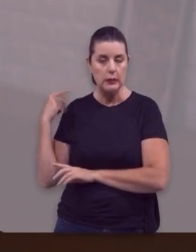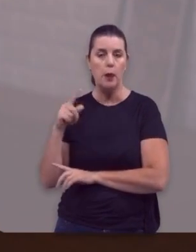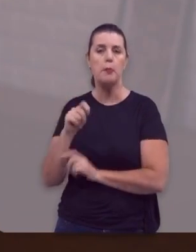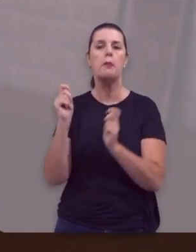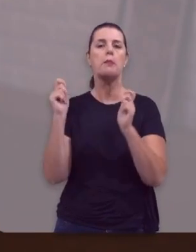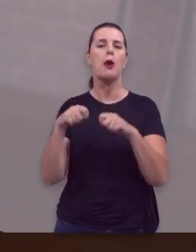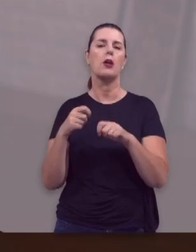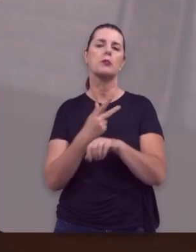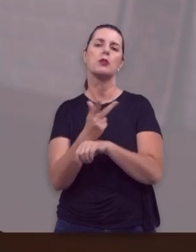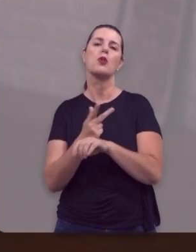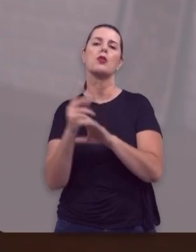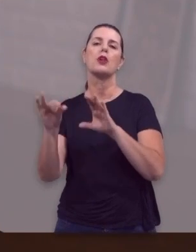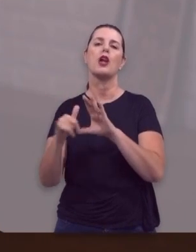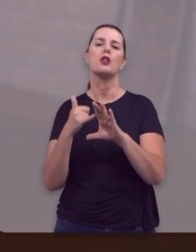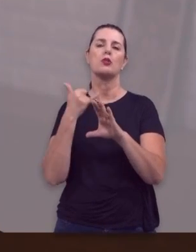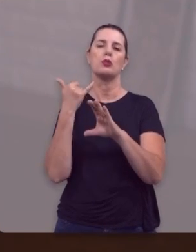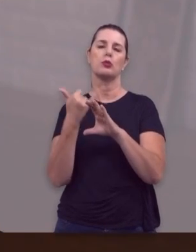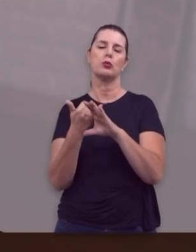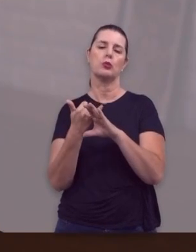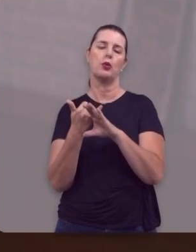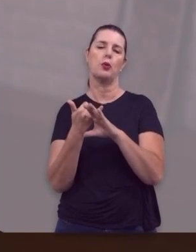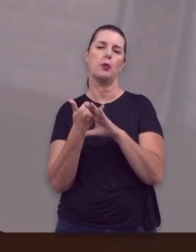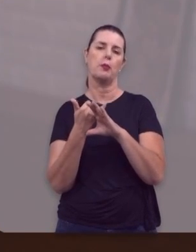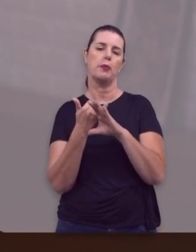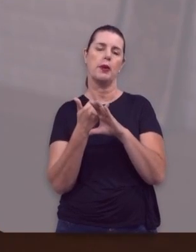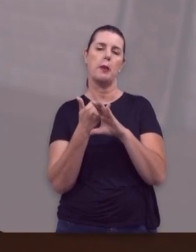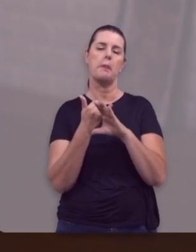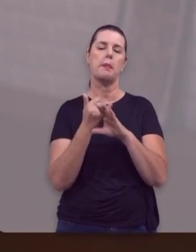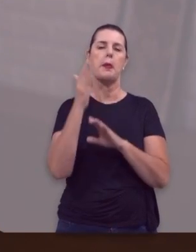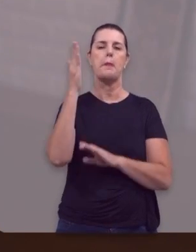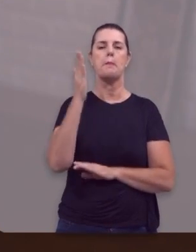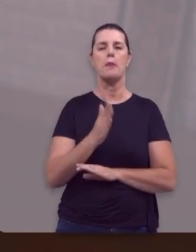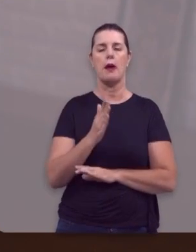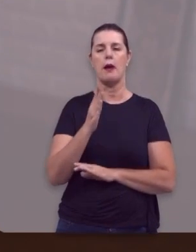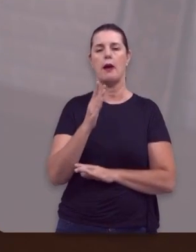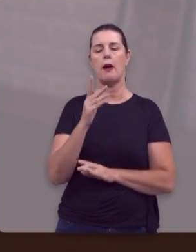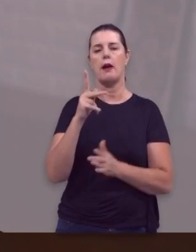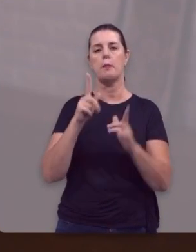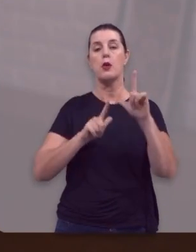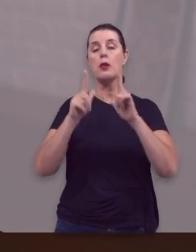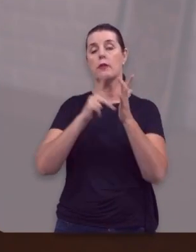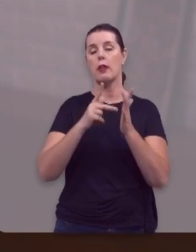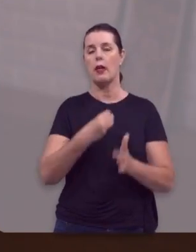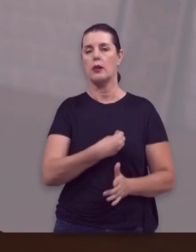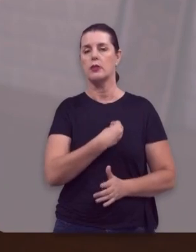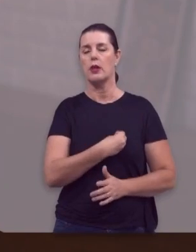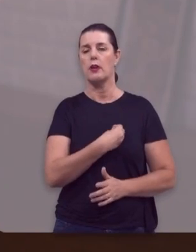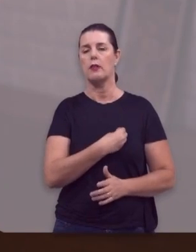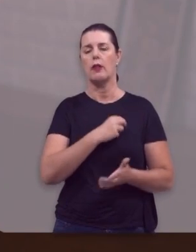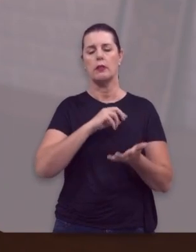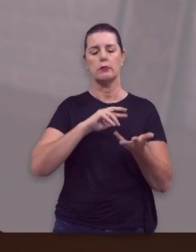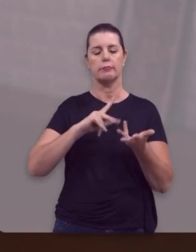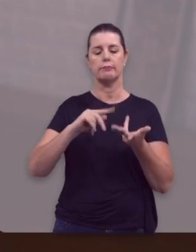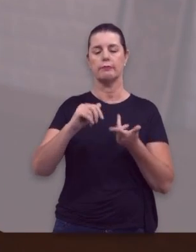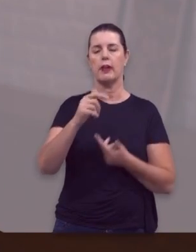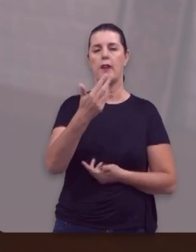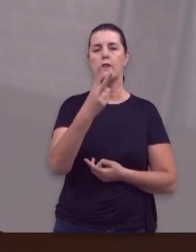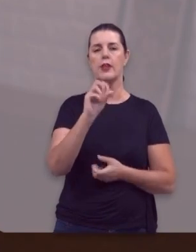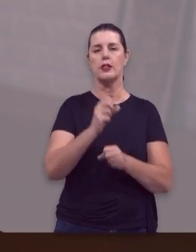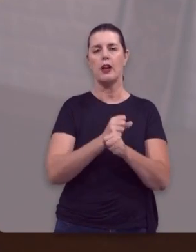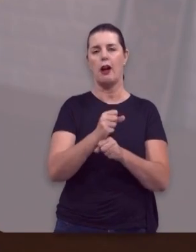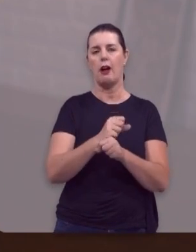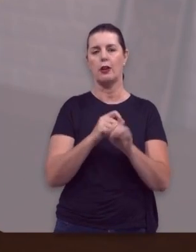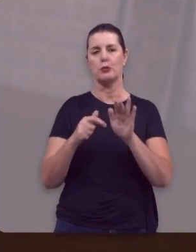no YouTube, você vai encontrar o nosso canal, youtube.com/programa Verdade e Vida, e tem ali quase 2 décadas